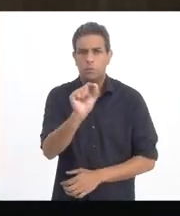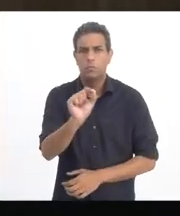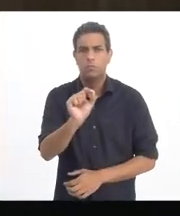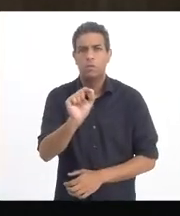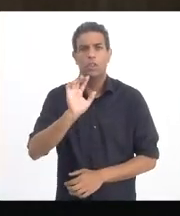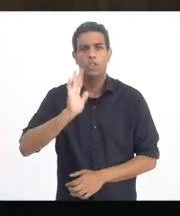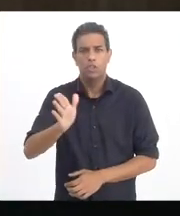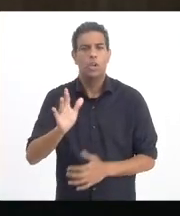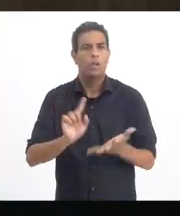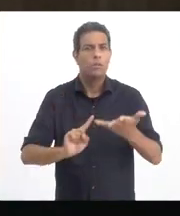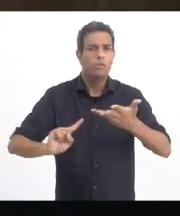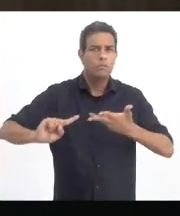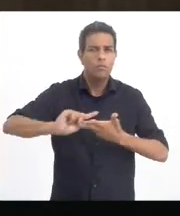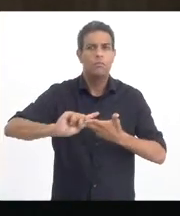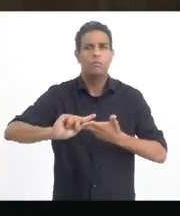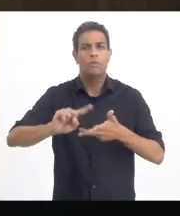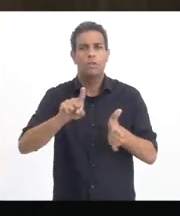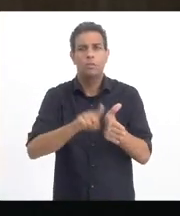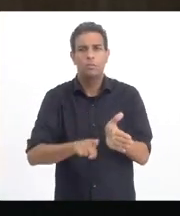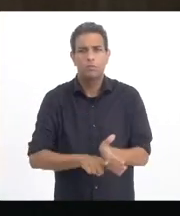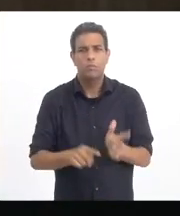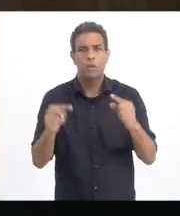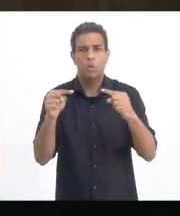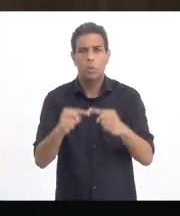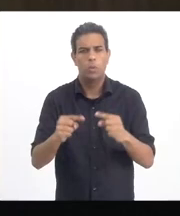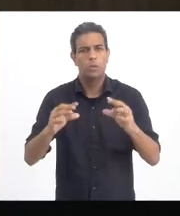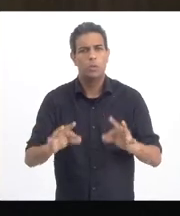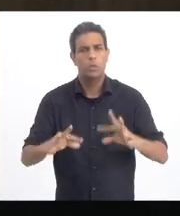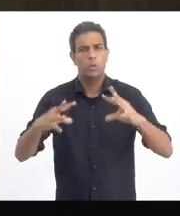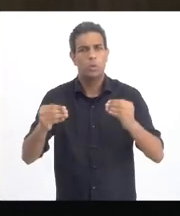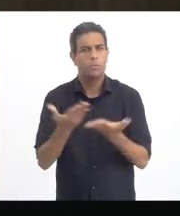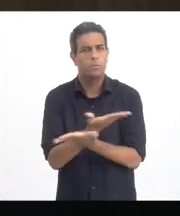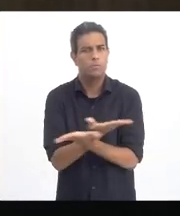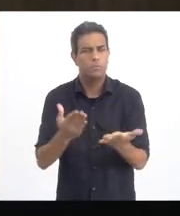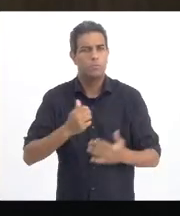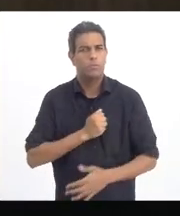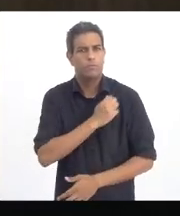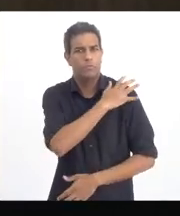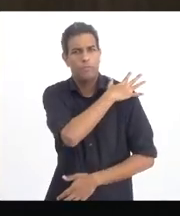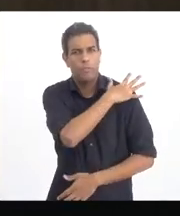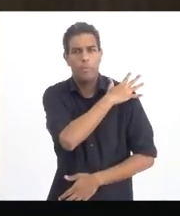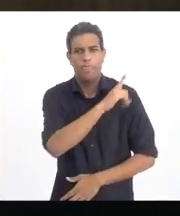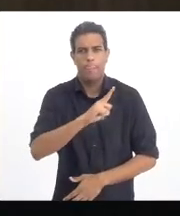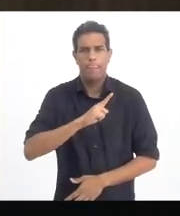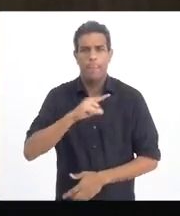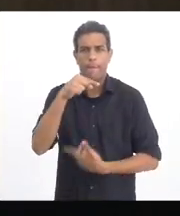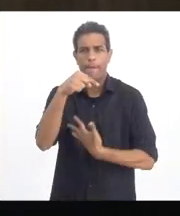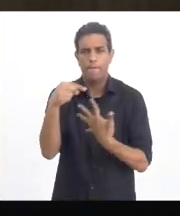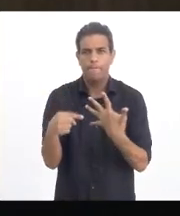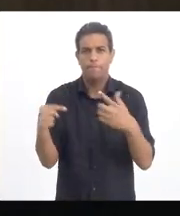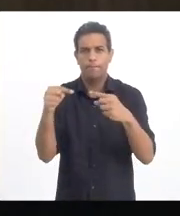Estado aplicou imediatamente esse desconto em cima de todos os militares ativos, inativos e pensionistas,